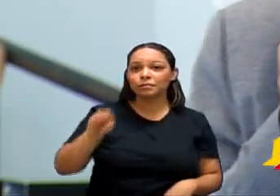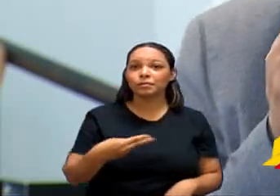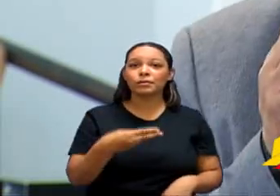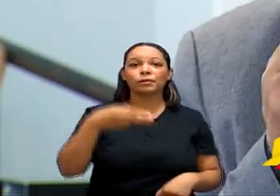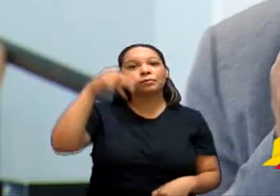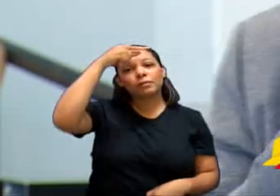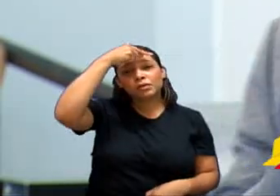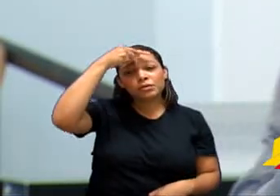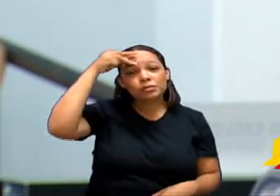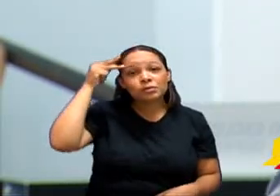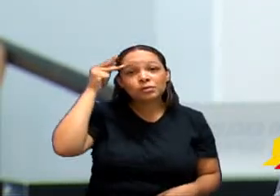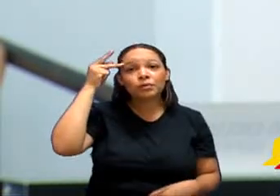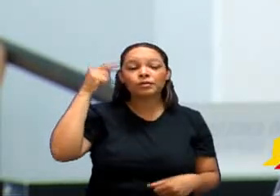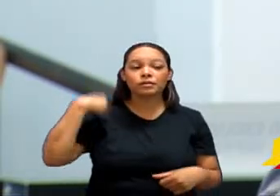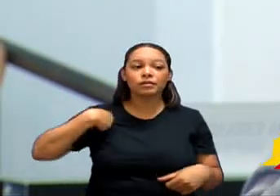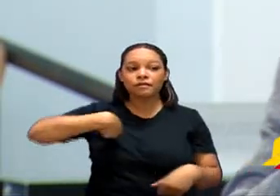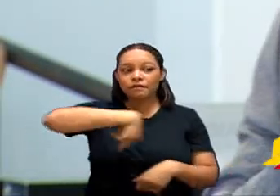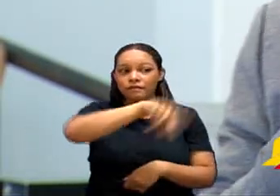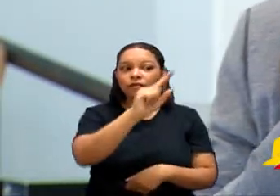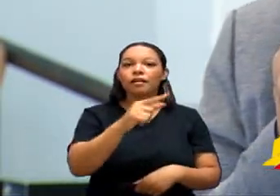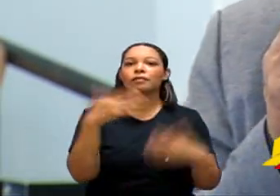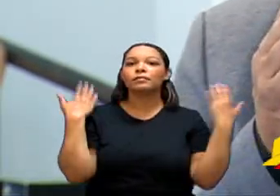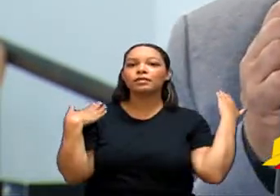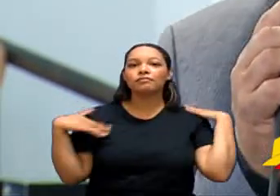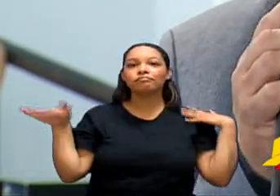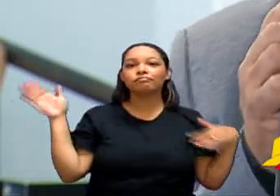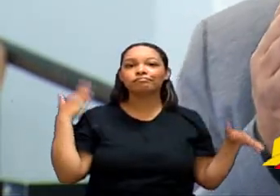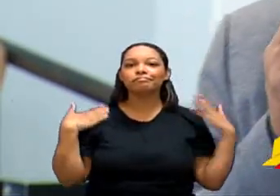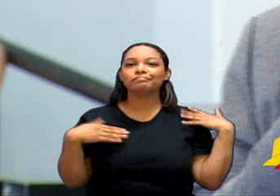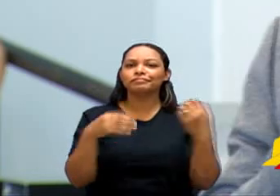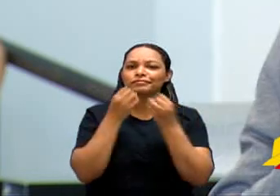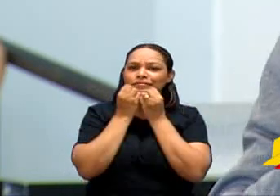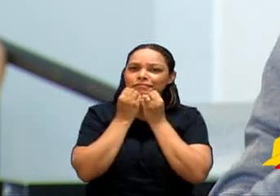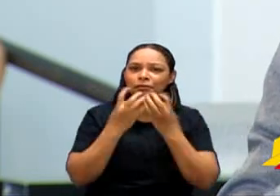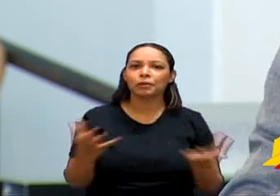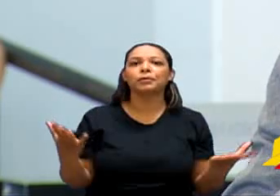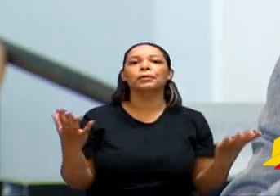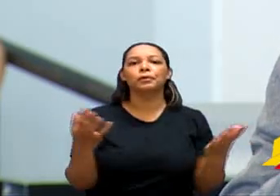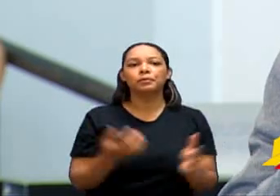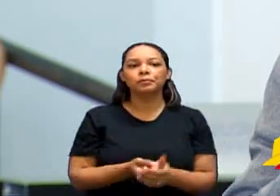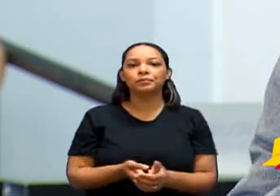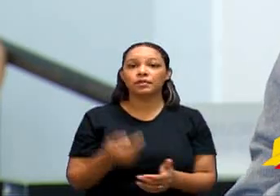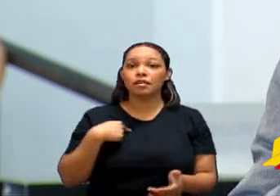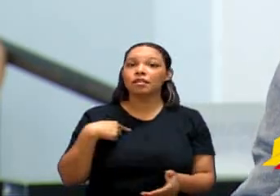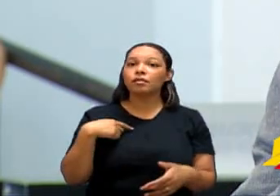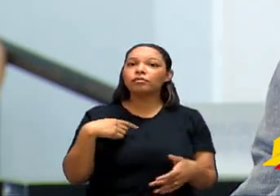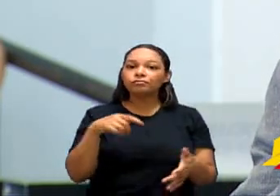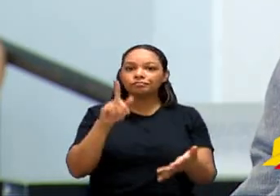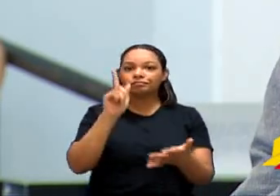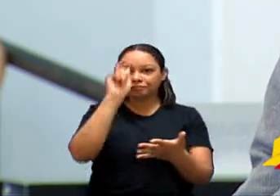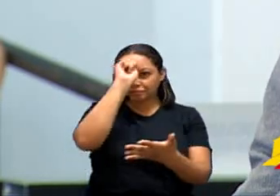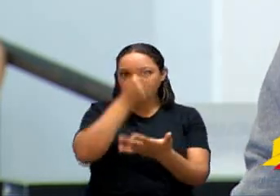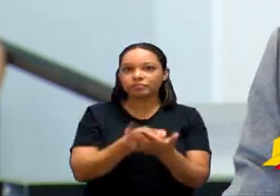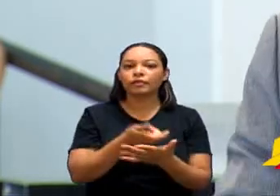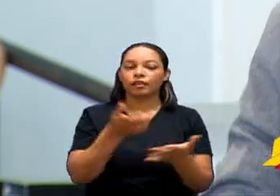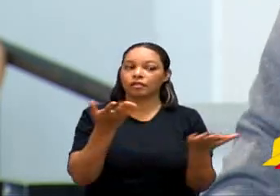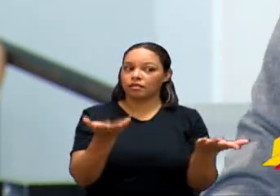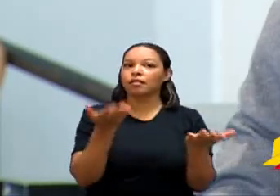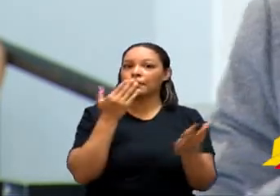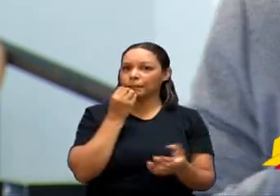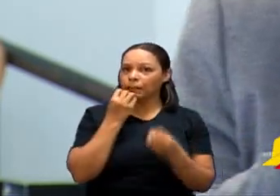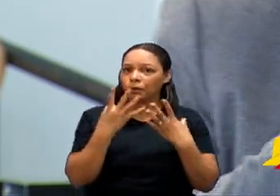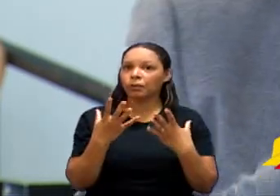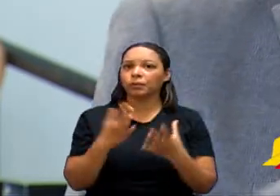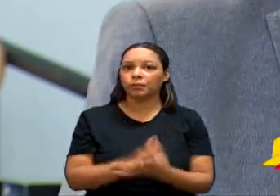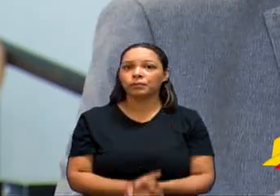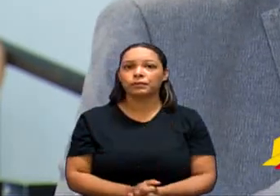esses trabalhadores e também levar um lazer melhor para todas essas famílias. É isso que eu defendo junto com o prefeito. Já conversei com ele sobre isso. Olha a